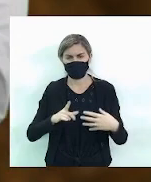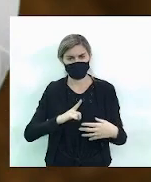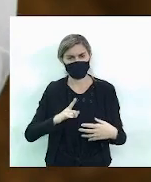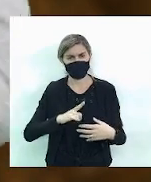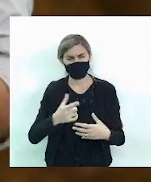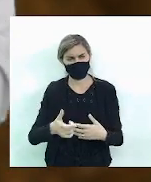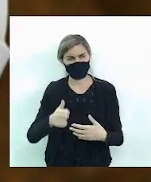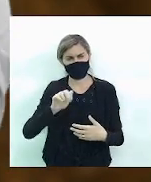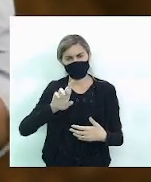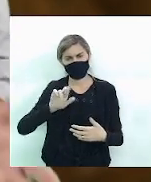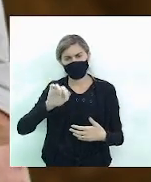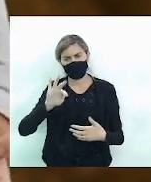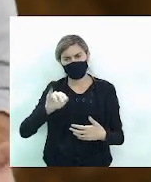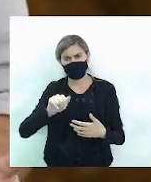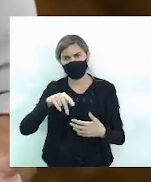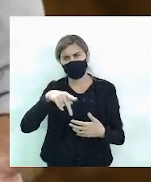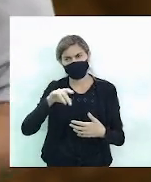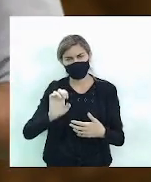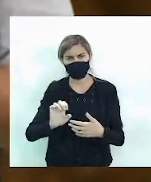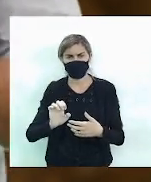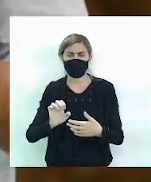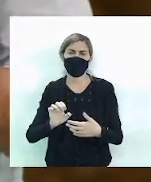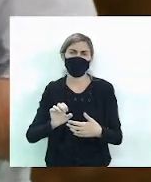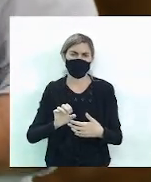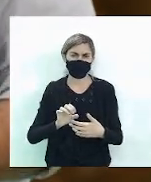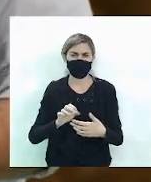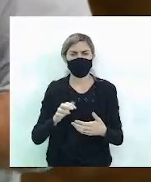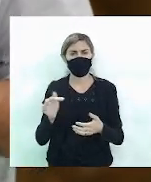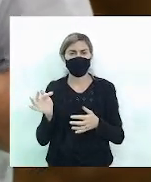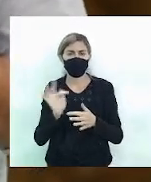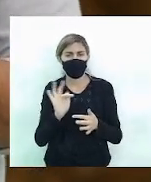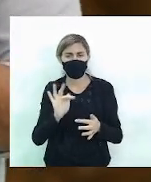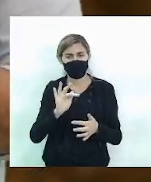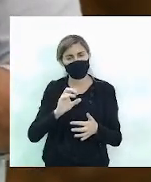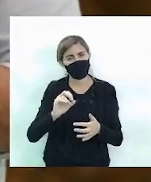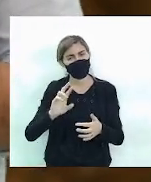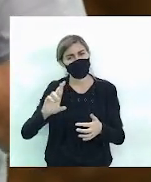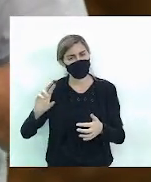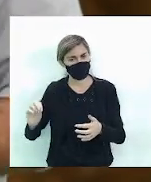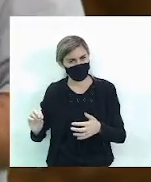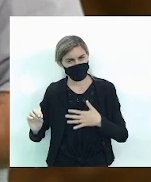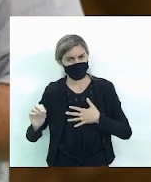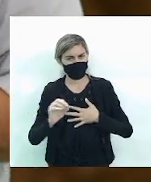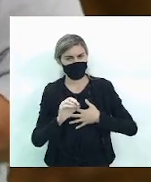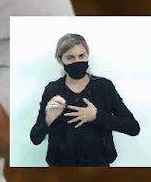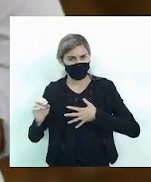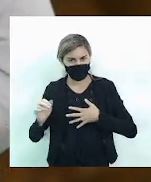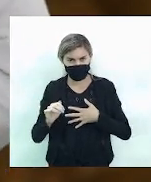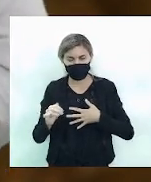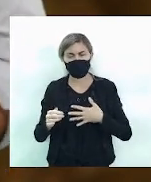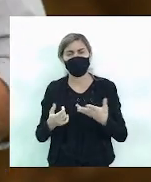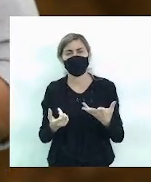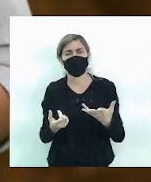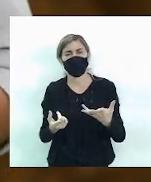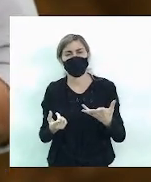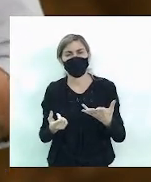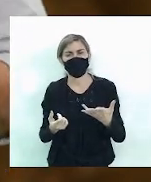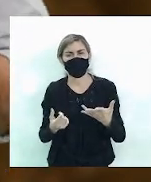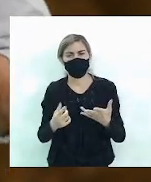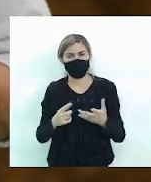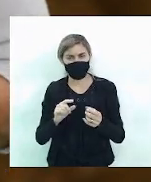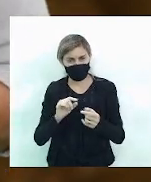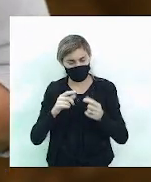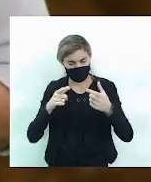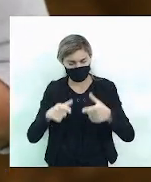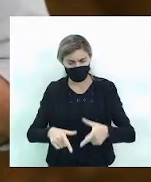aí no arrasta-pé. Então, arrasta-pé é exatamente por conta disso. Forró, como você mesmo falou,